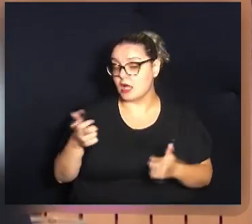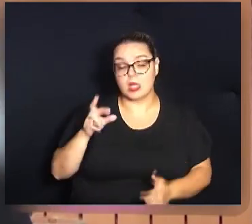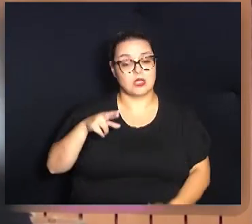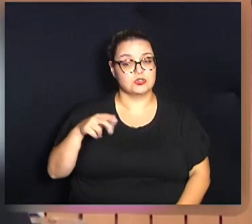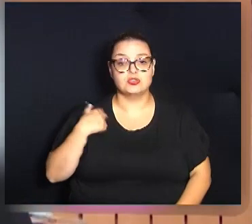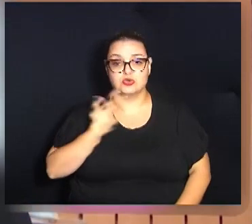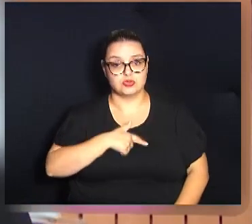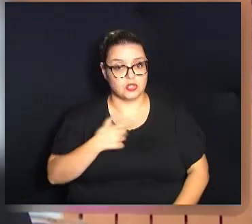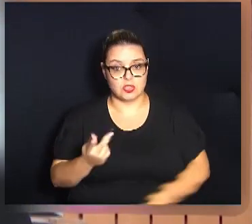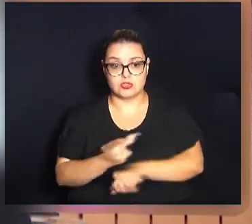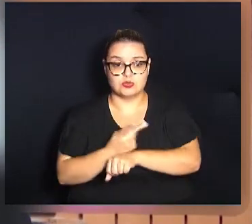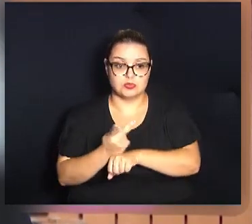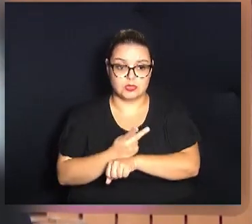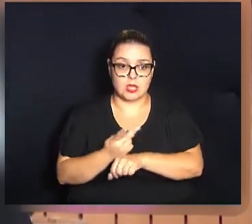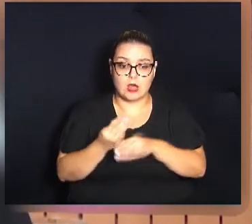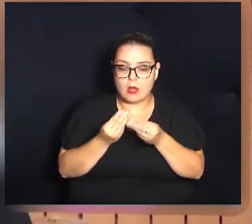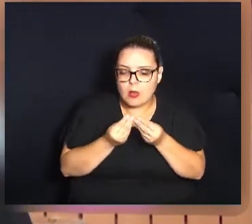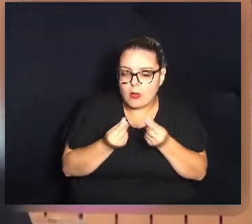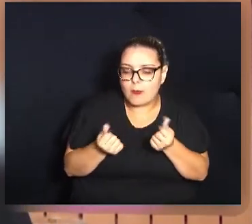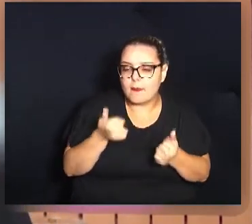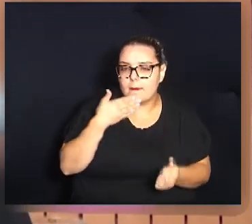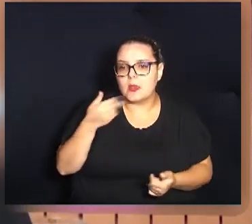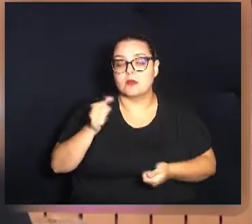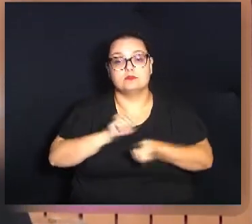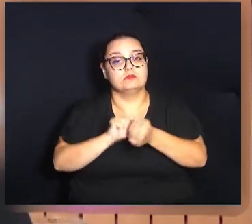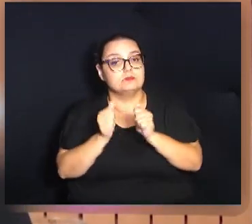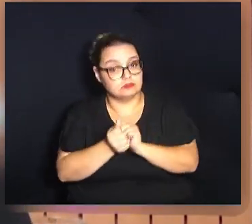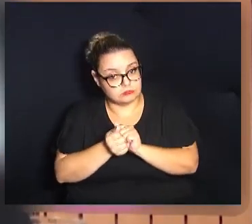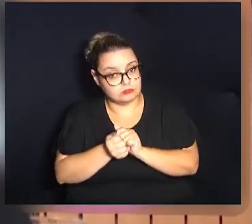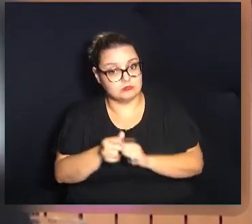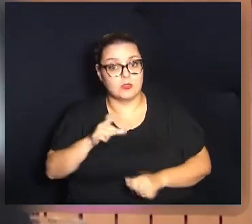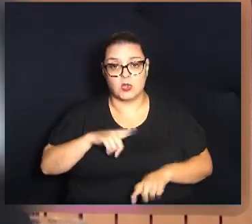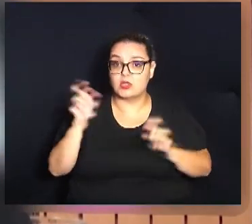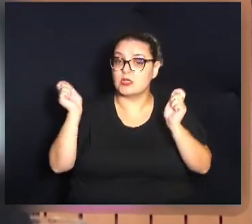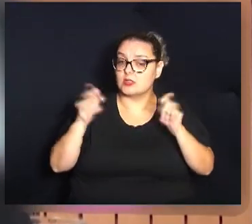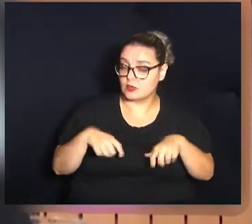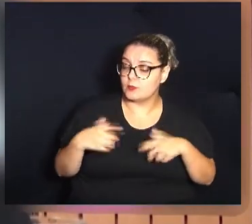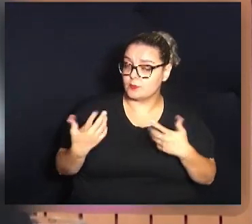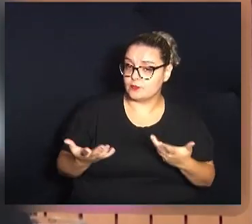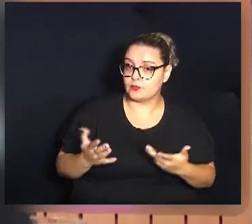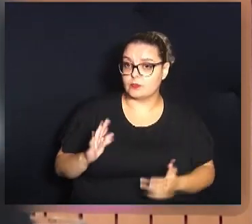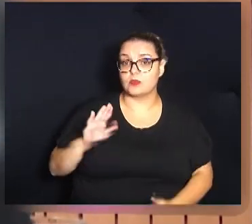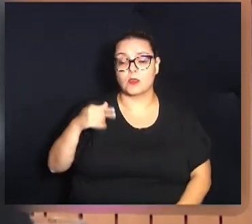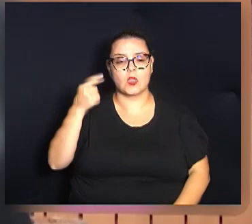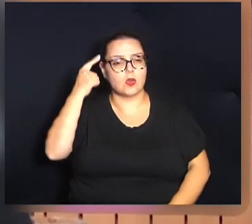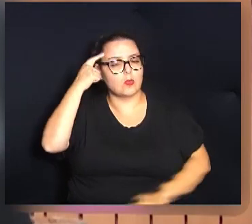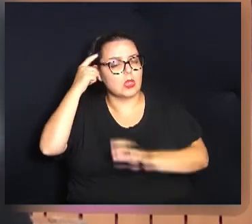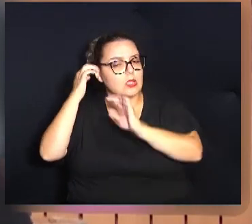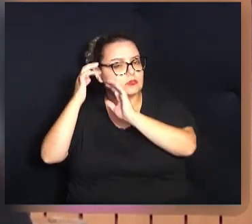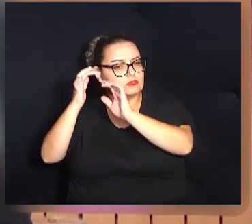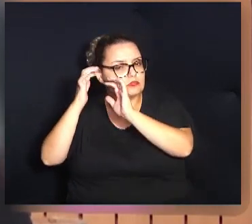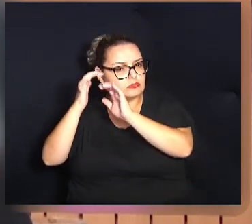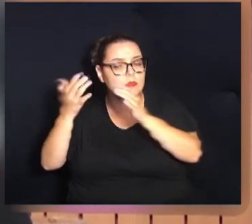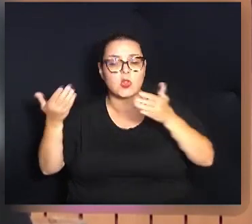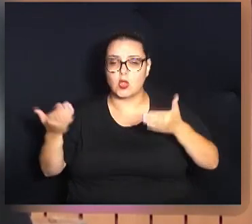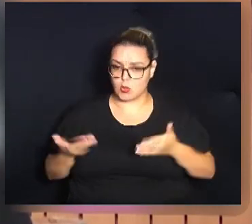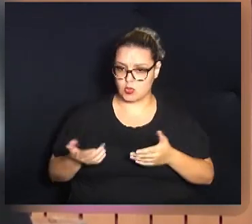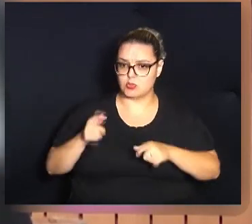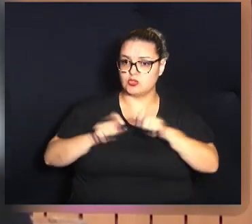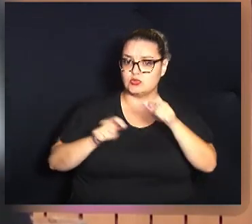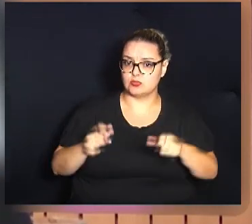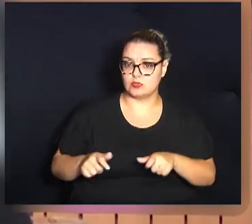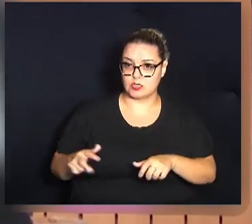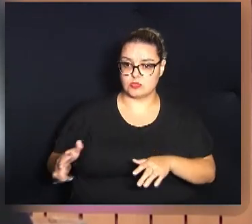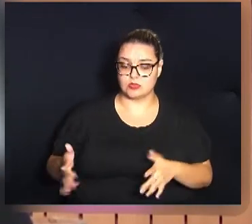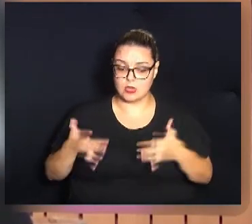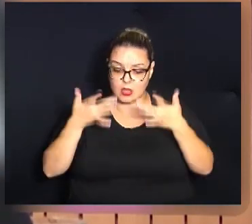buscar aperfeiçoar, reelaborar, para que a gente tenha efetividade. E quando a gente pensa hoje em trazer pessoas para o teatro,